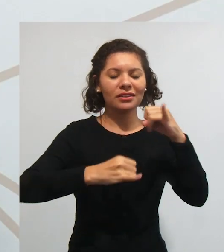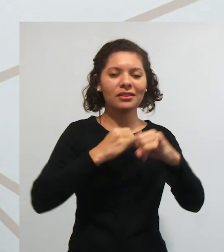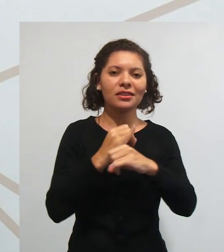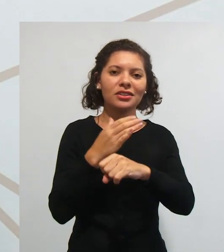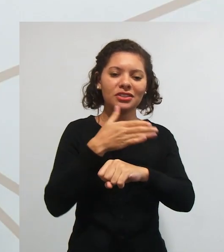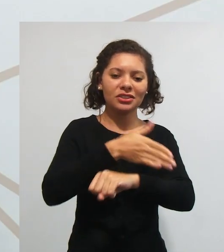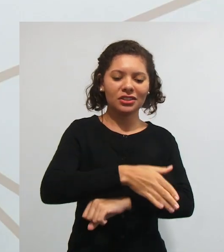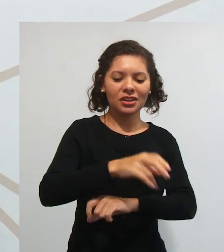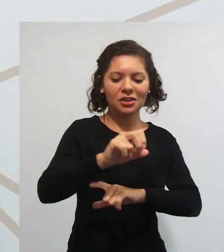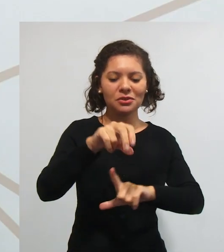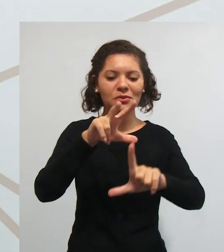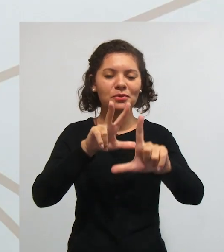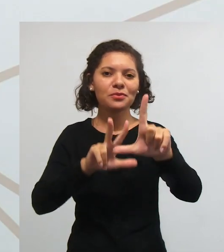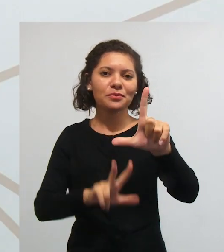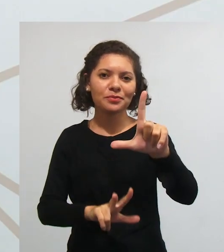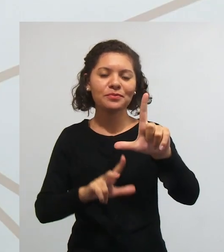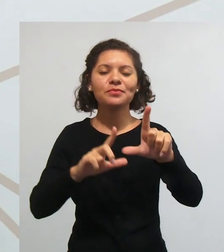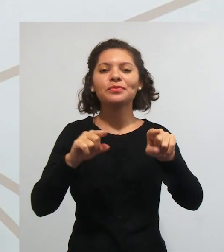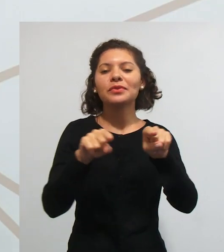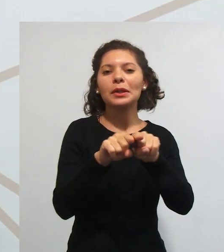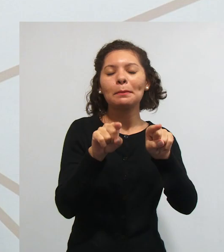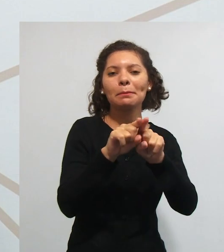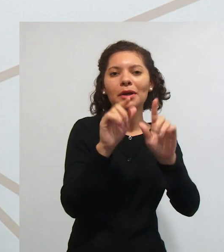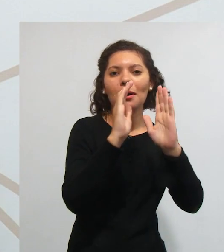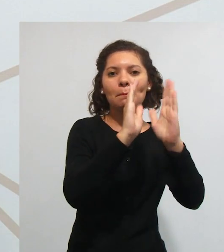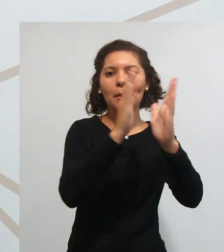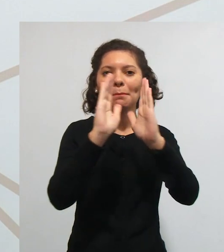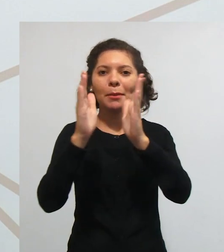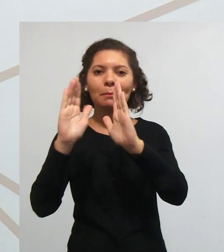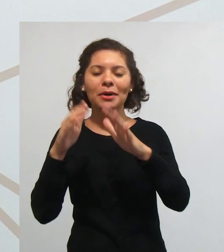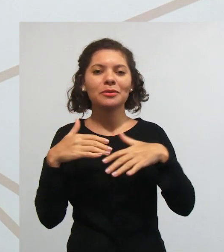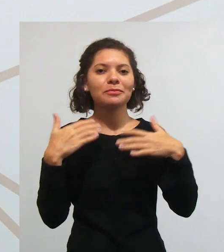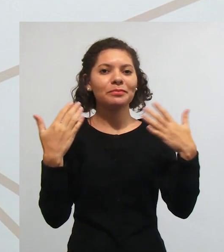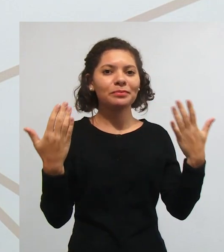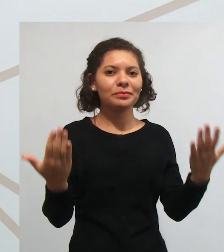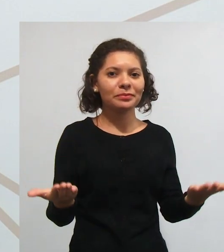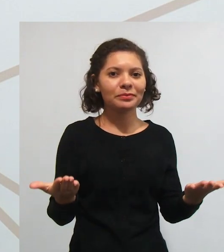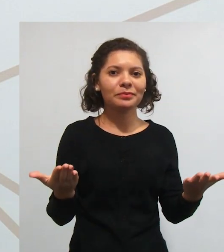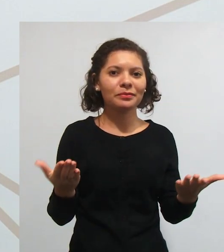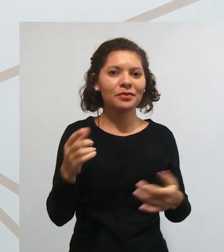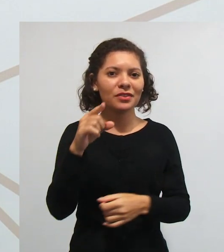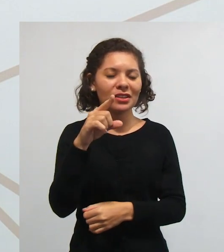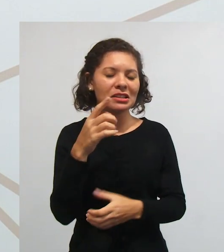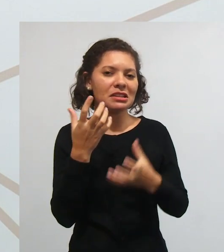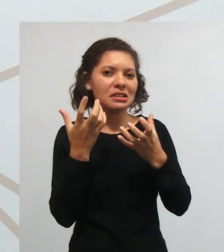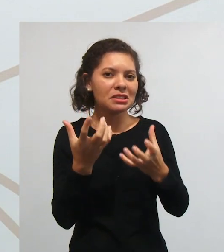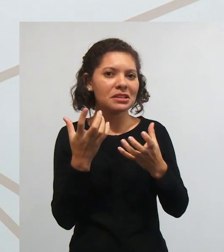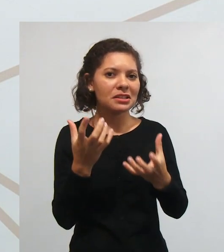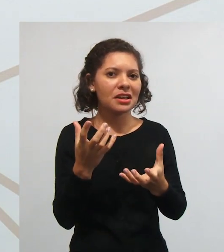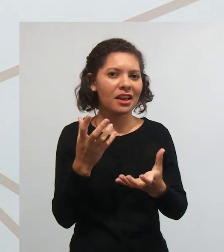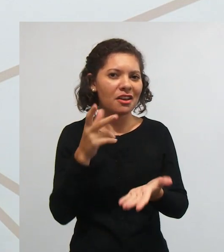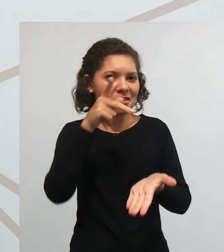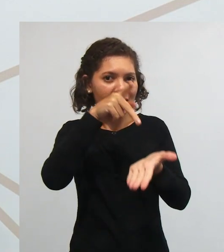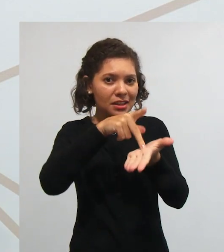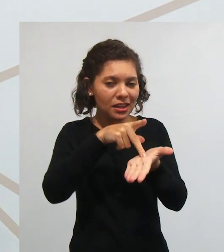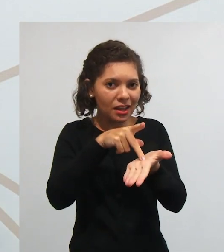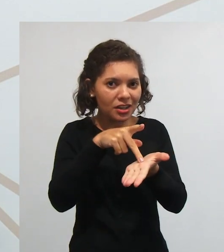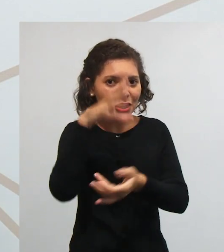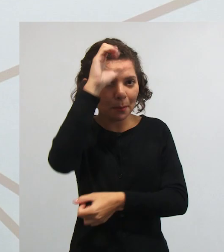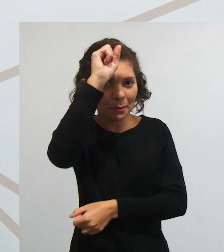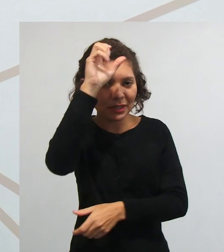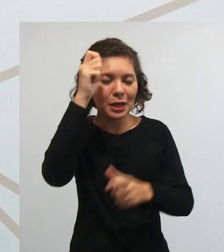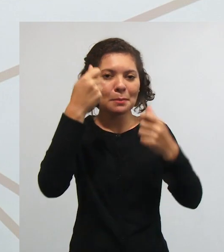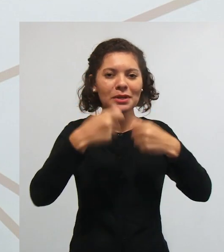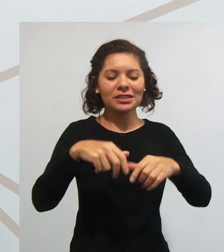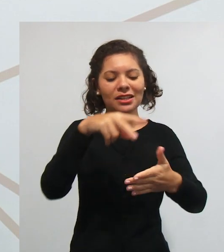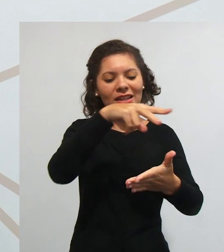nosso ambiente virtual, a nossa biblioteca e, claro, se você quiser saber a verdade, você tem que